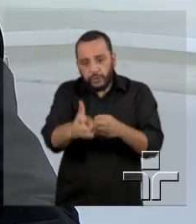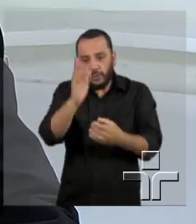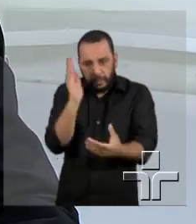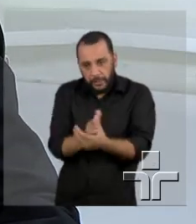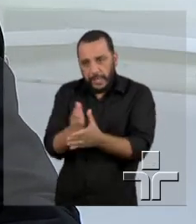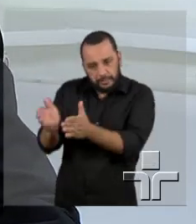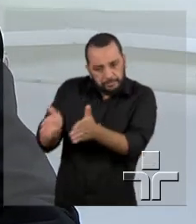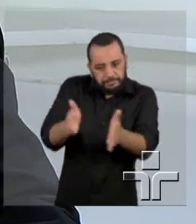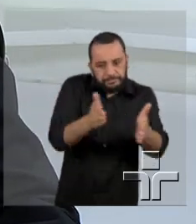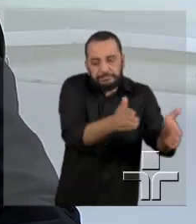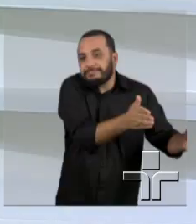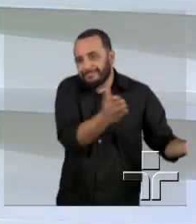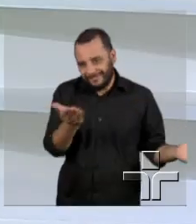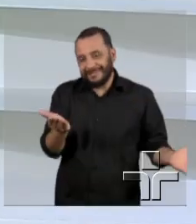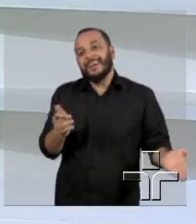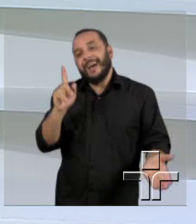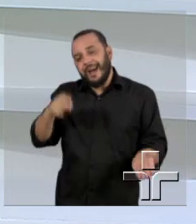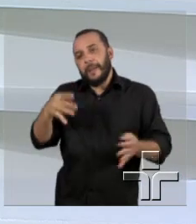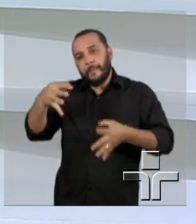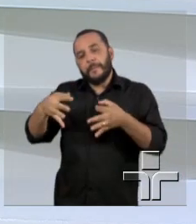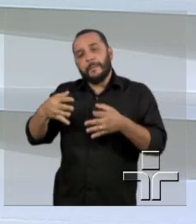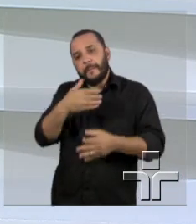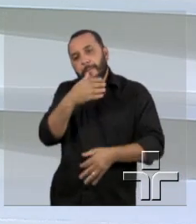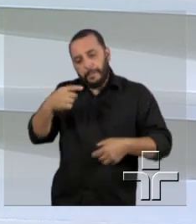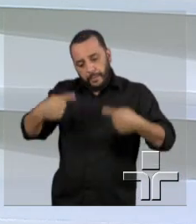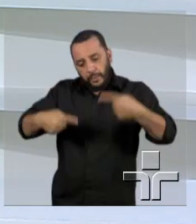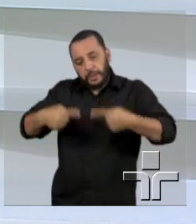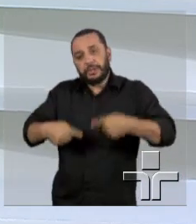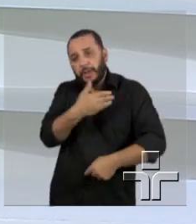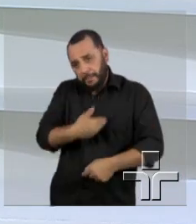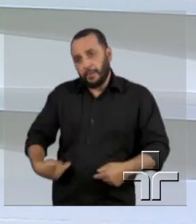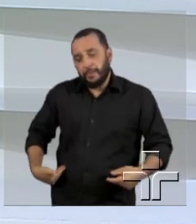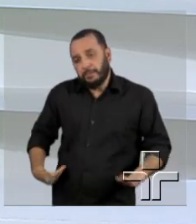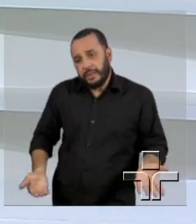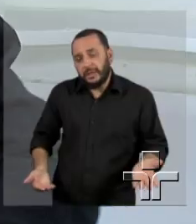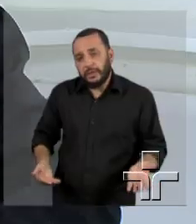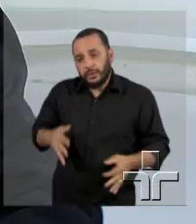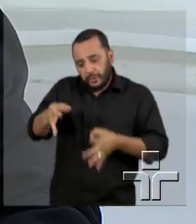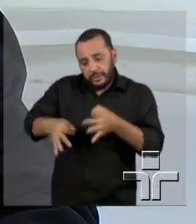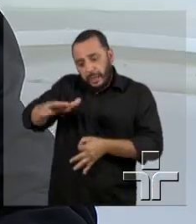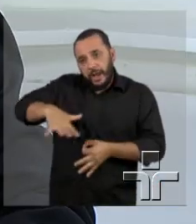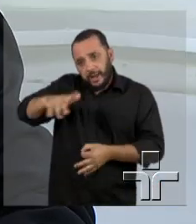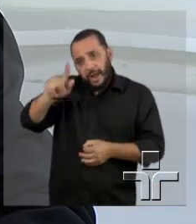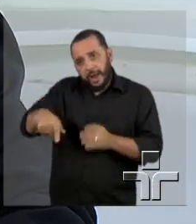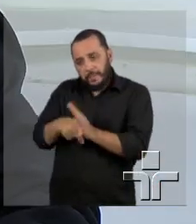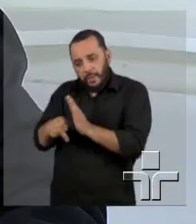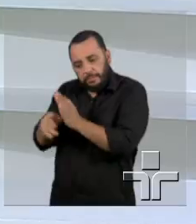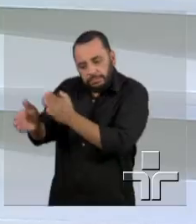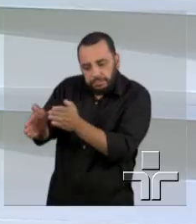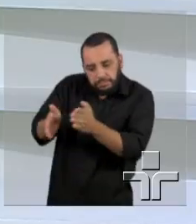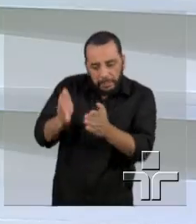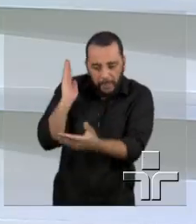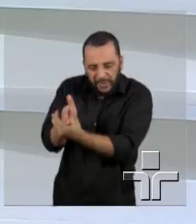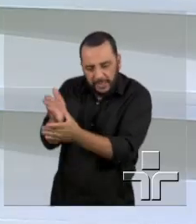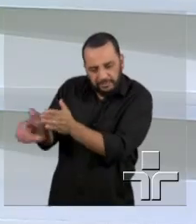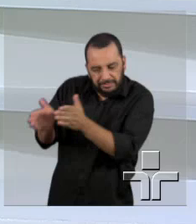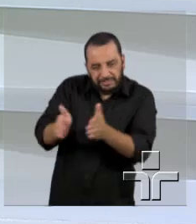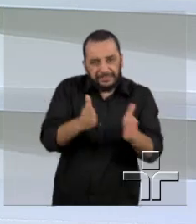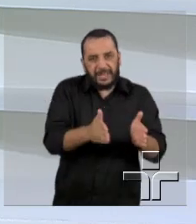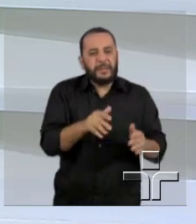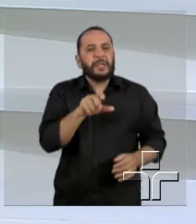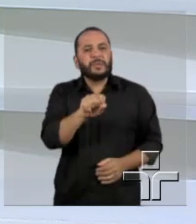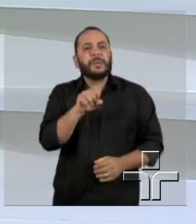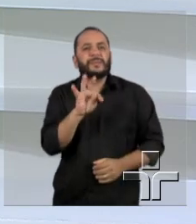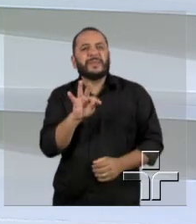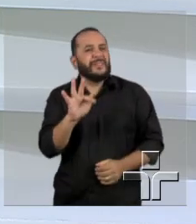pública judiciária endógena de administração, gerenciamento da tramitação dos processos. Agora, o Supremo não faz porque